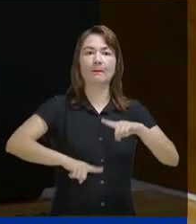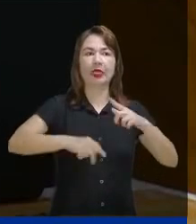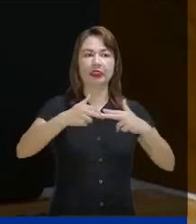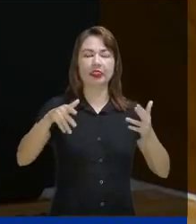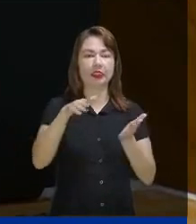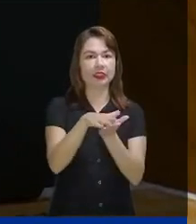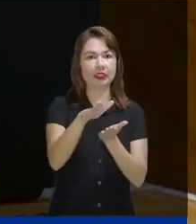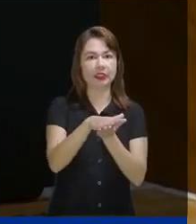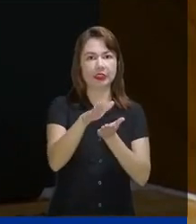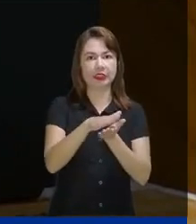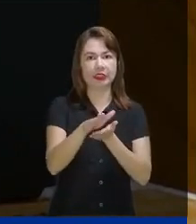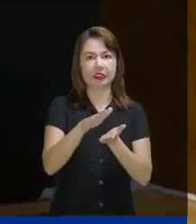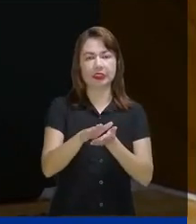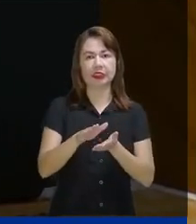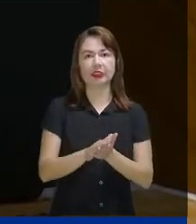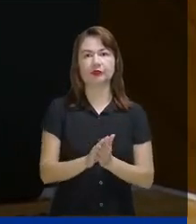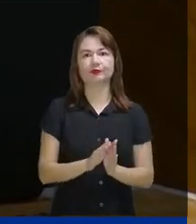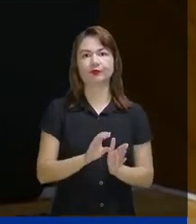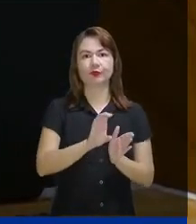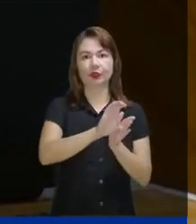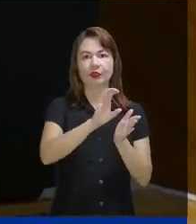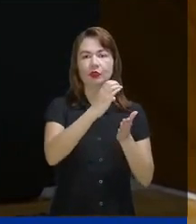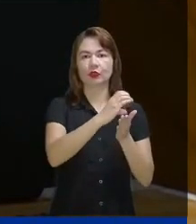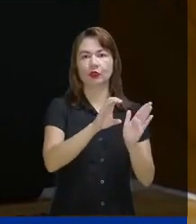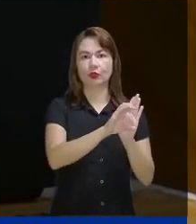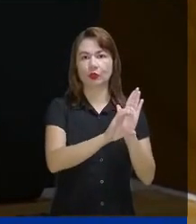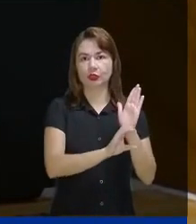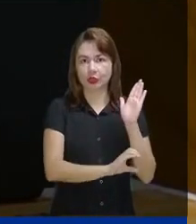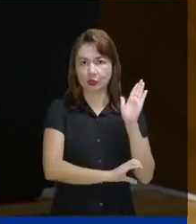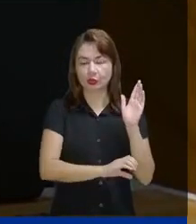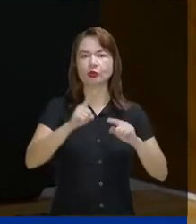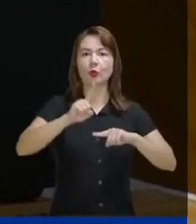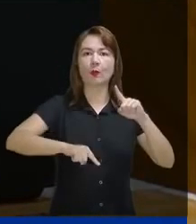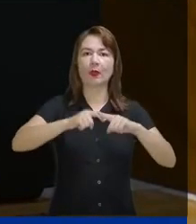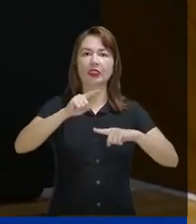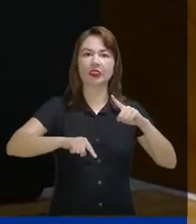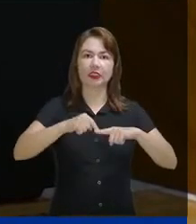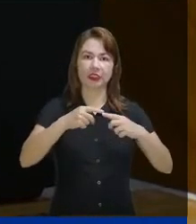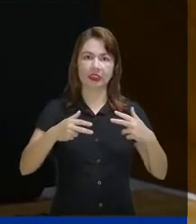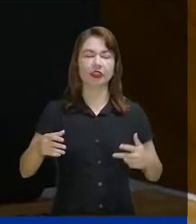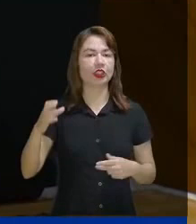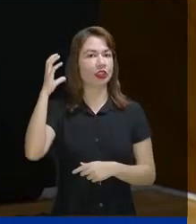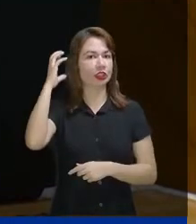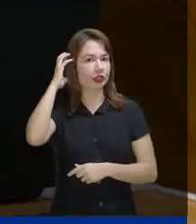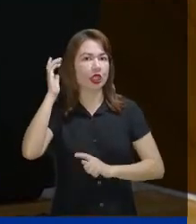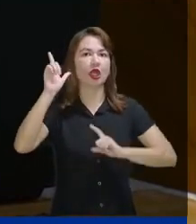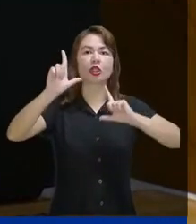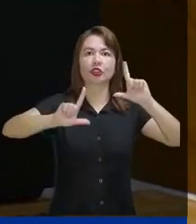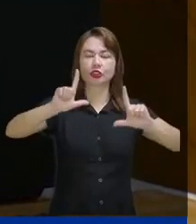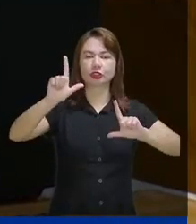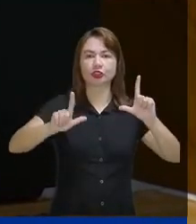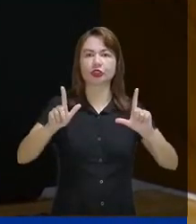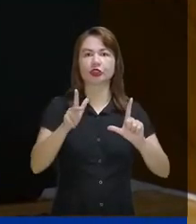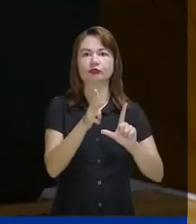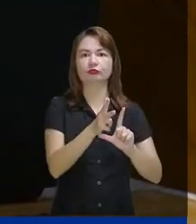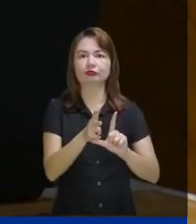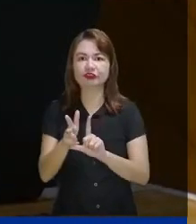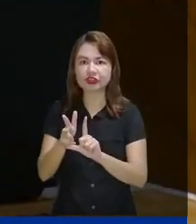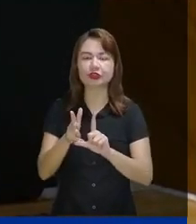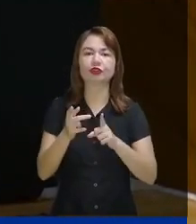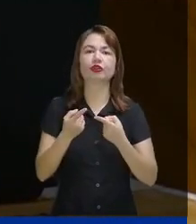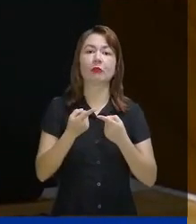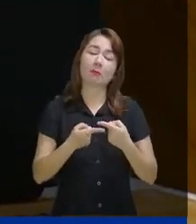conteúdo para programas de rádio, televisão ou vídeo, pois entendeu que a mera juntada